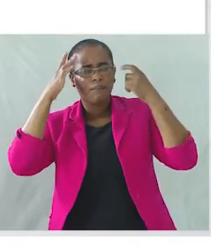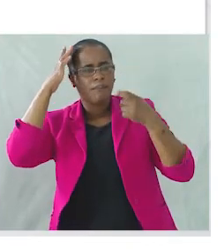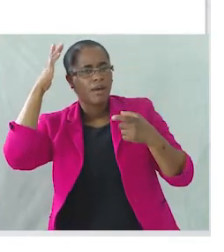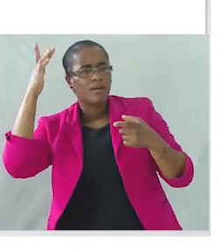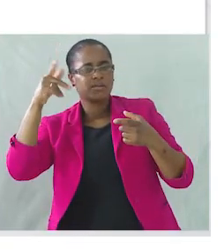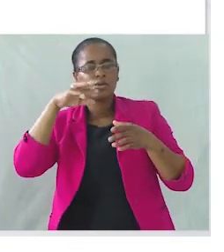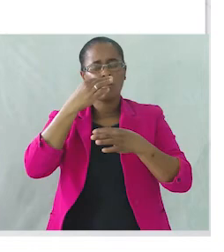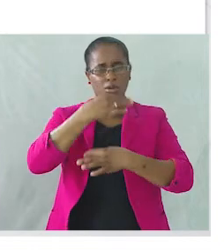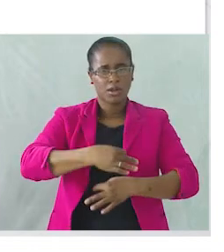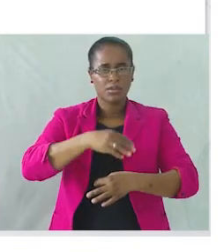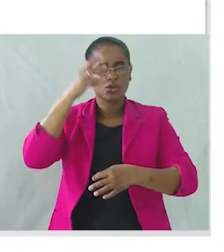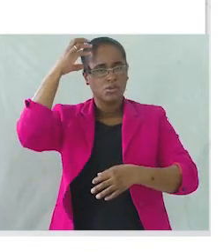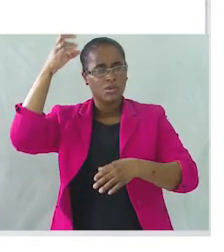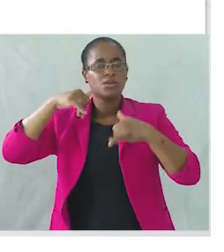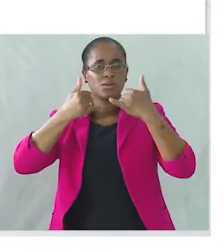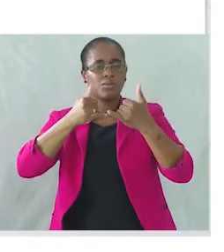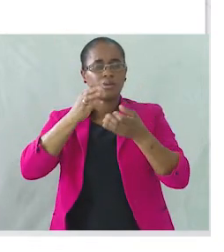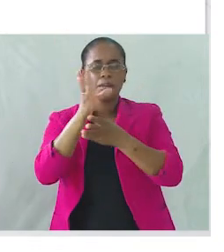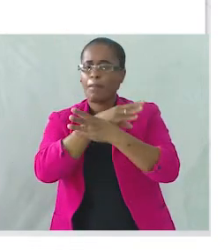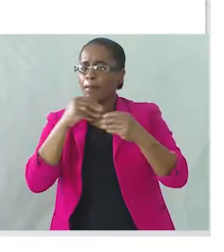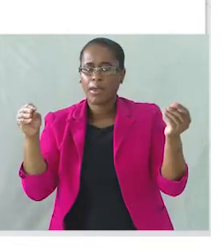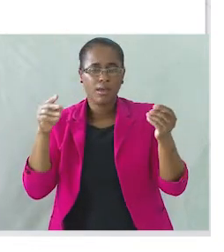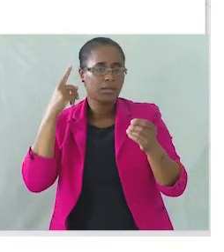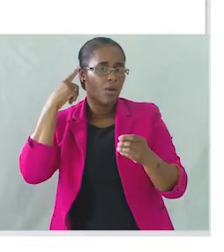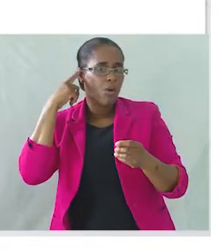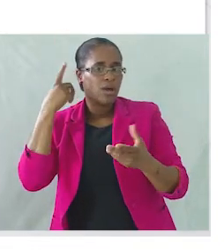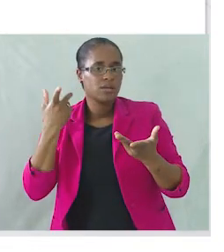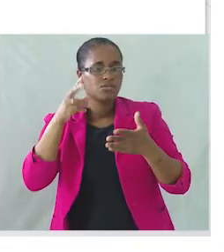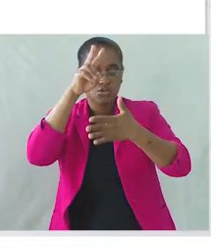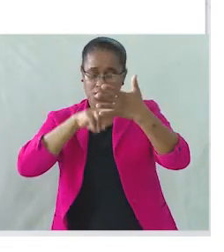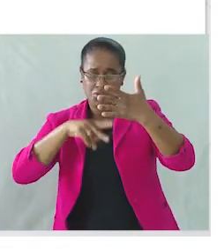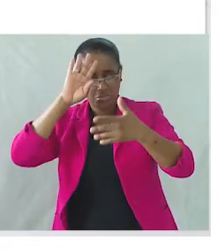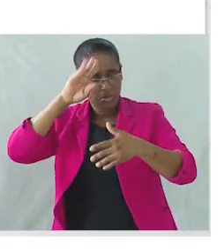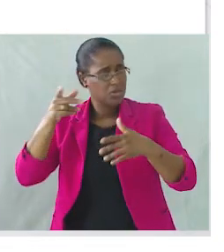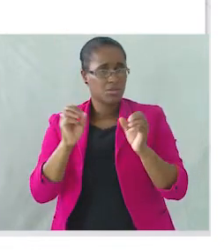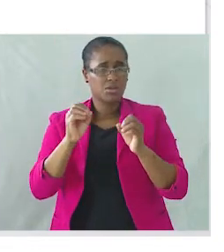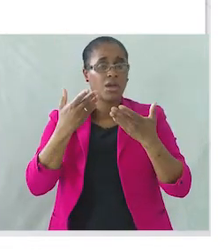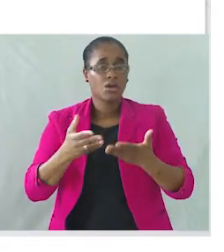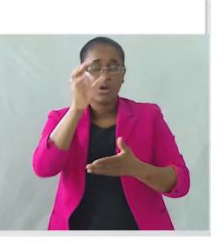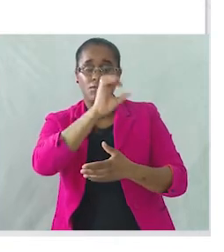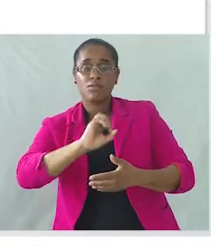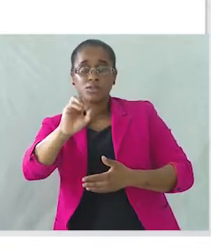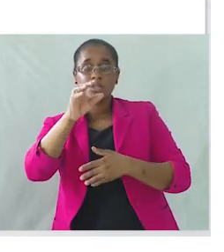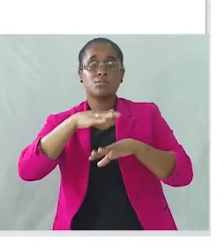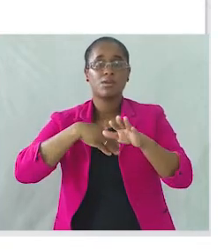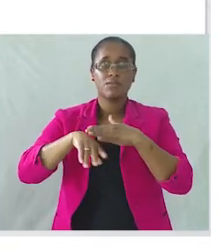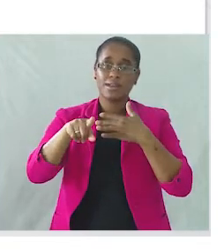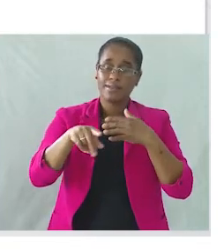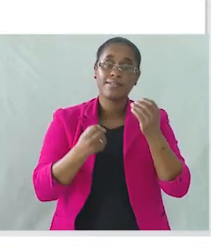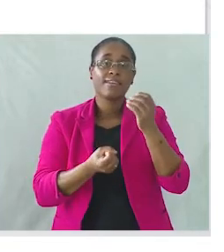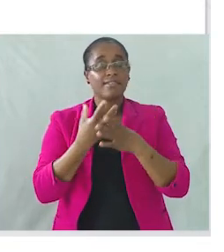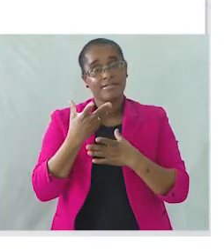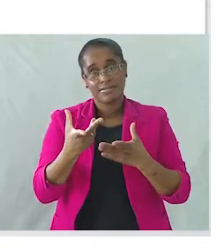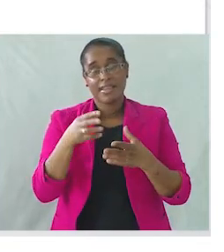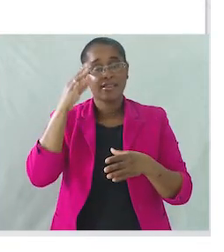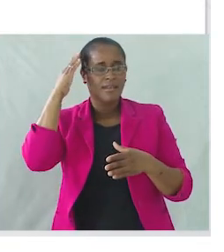de terem desaparecido as orelhas. Portanto, no texto não sabemos. Agora, vocês é que vão fazer essa criatividade,